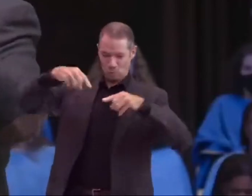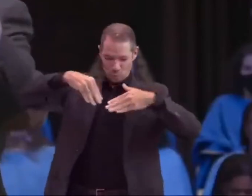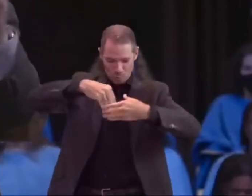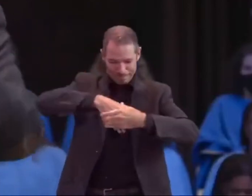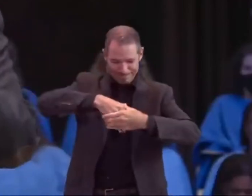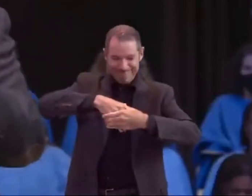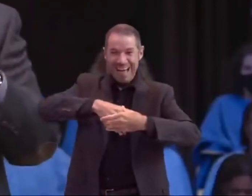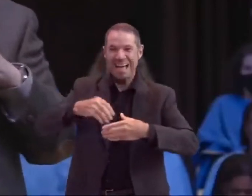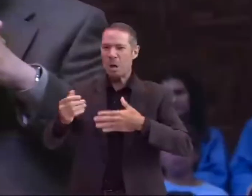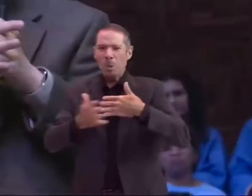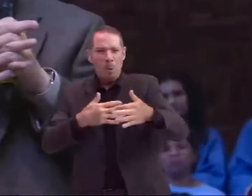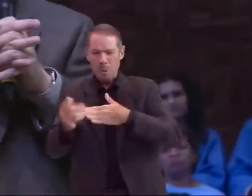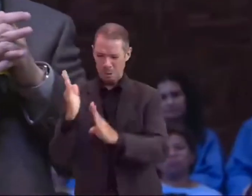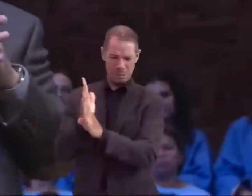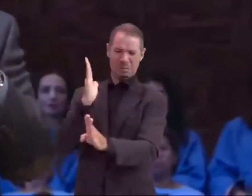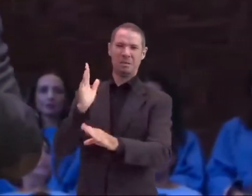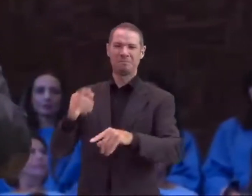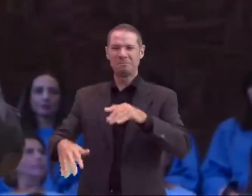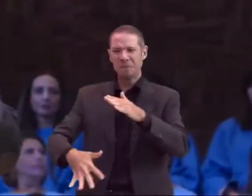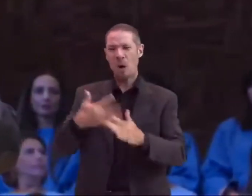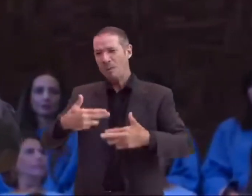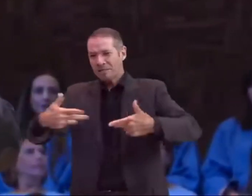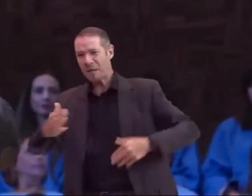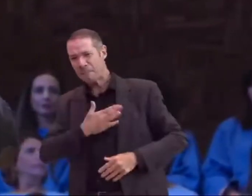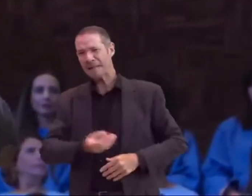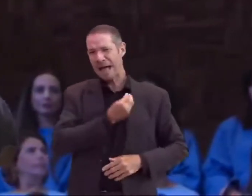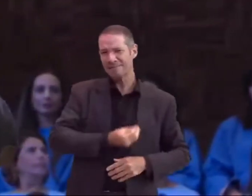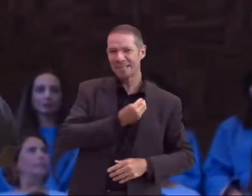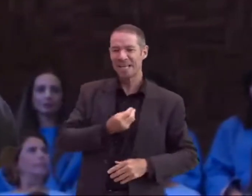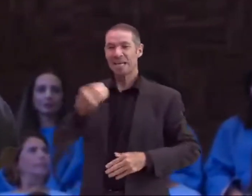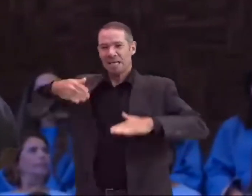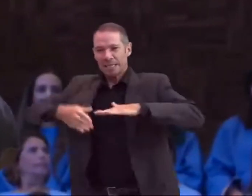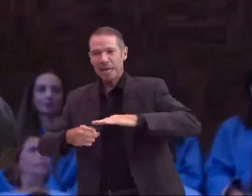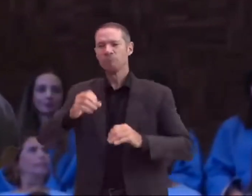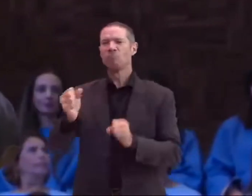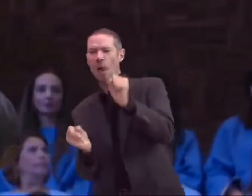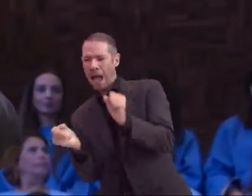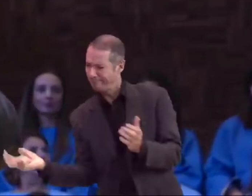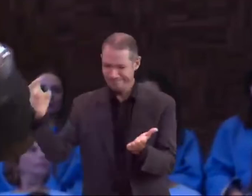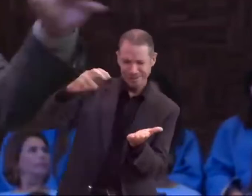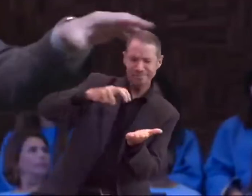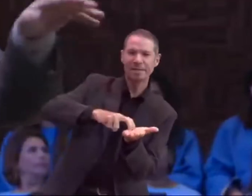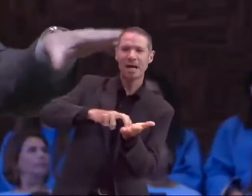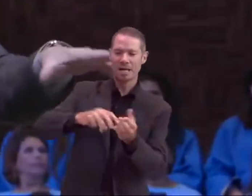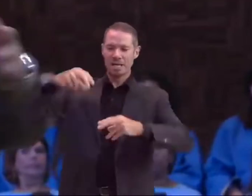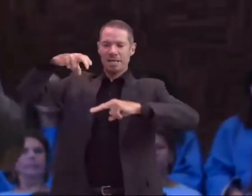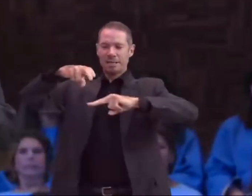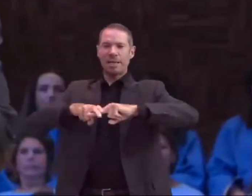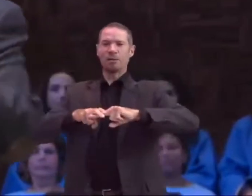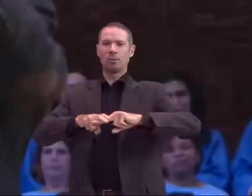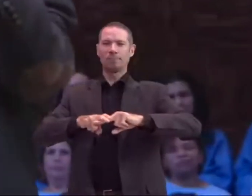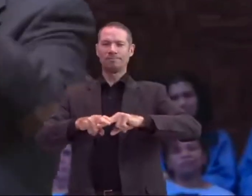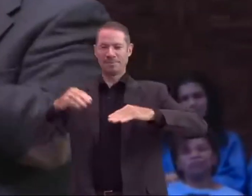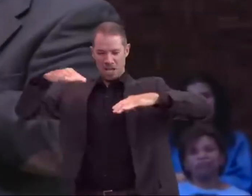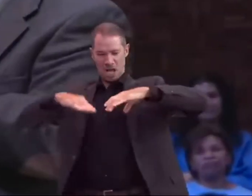pode ser qualquer lugar. Algumas vezes na minha vida foi entrar no carro de manhã e ficar lá dentro quietinho